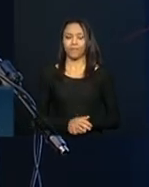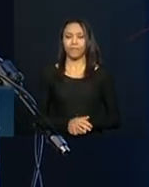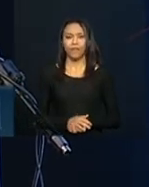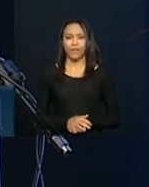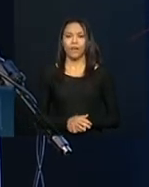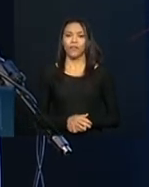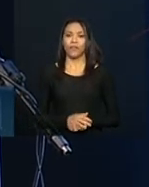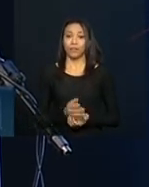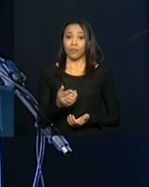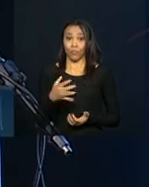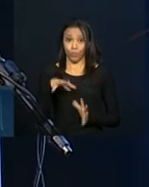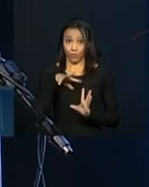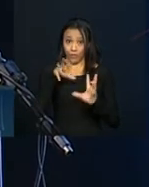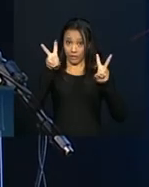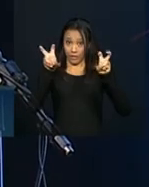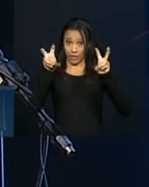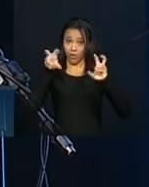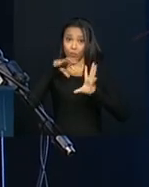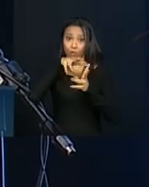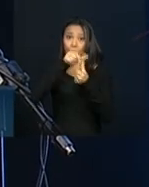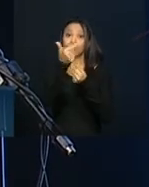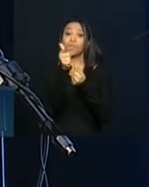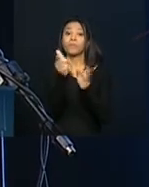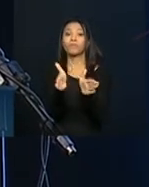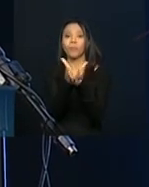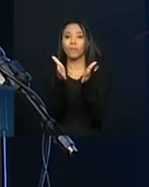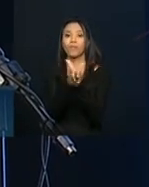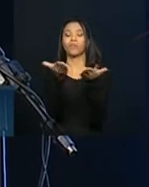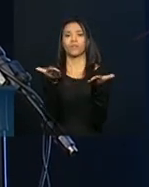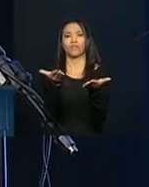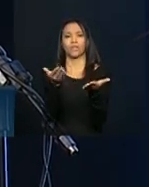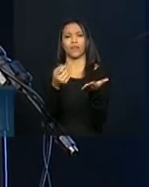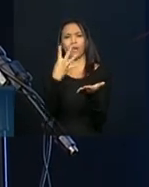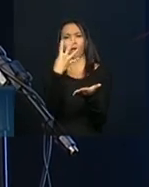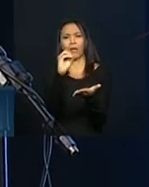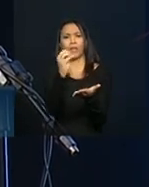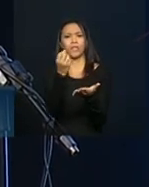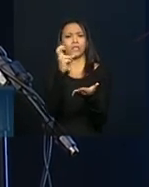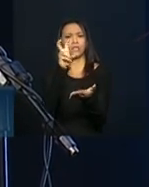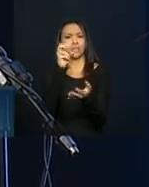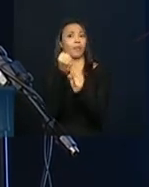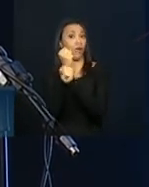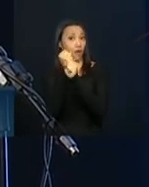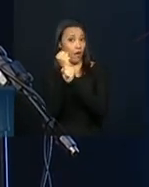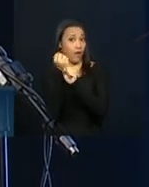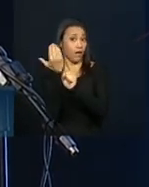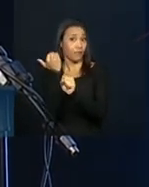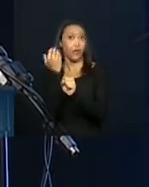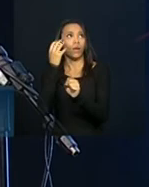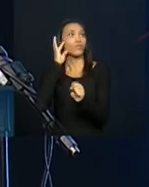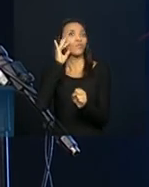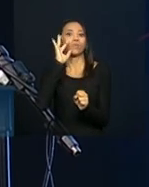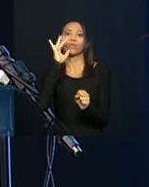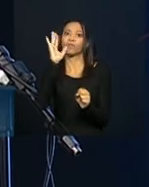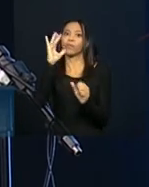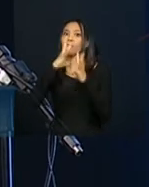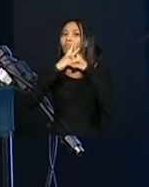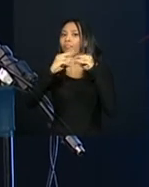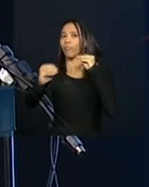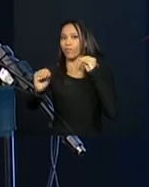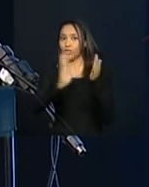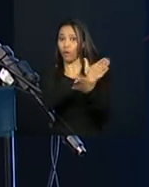Mundo Sem Pobreza, que há 40, 50 anos era um sonho de